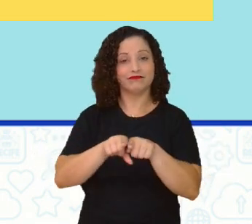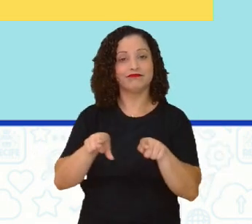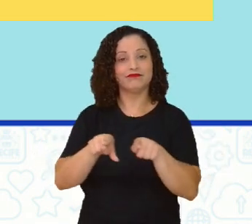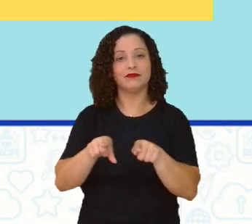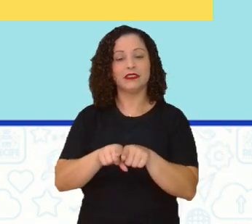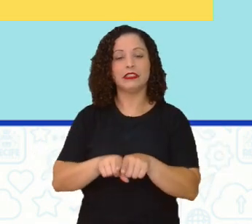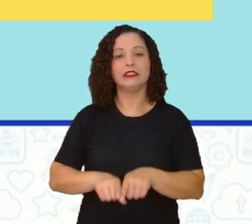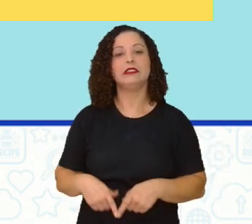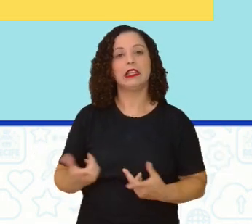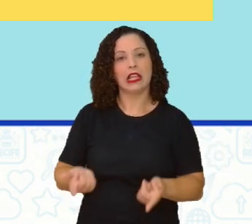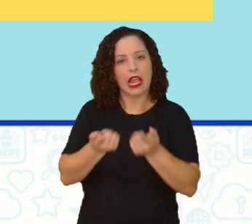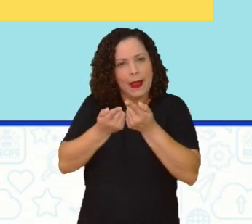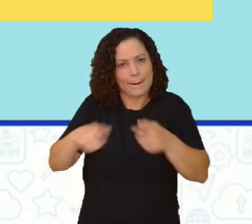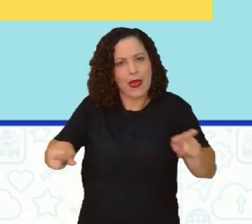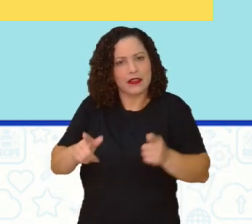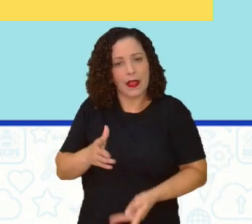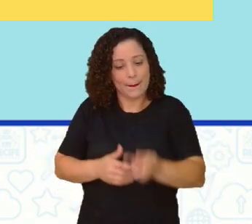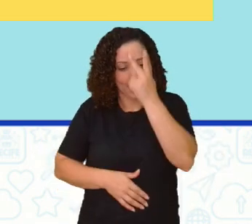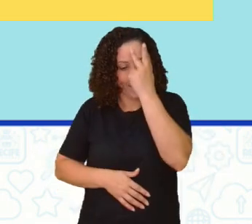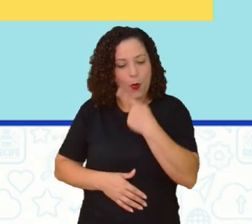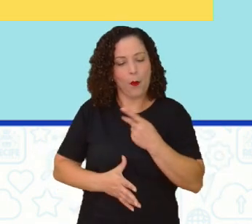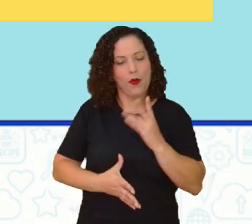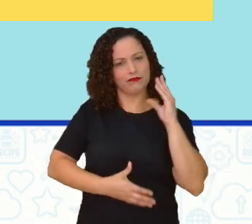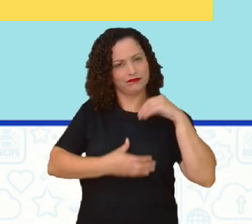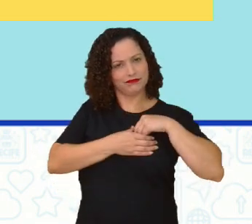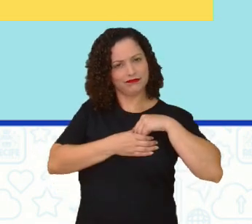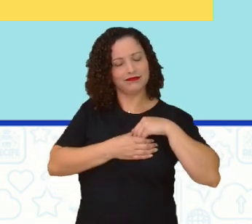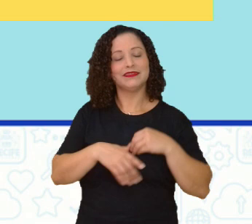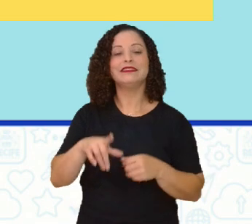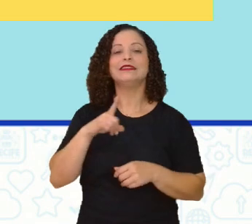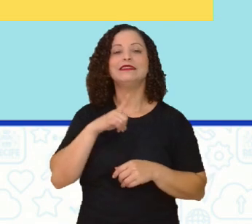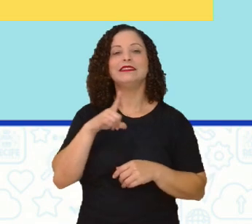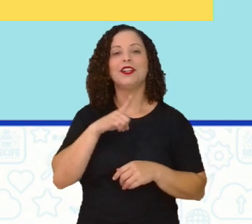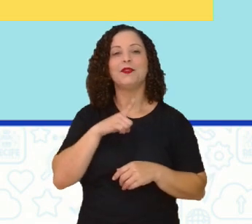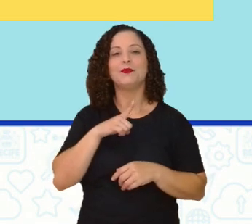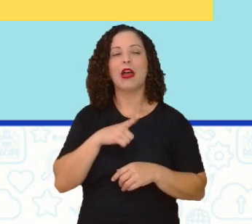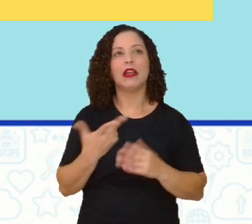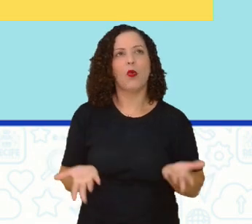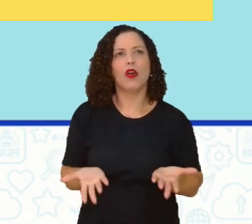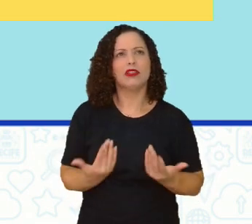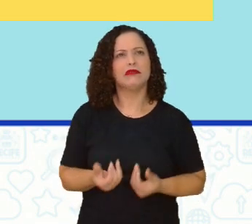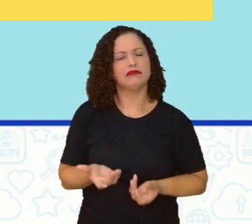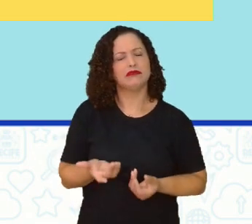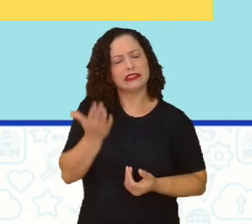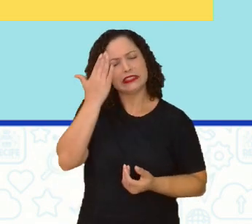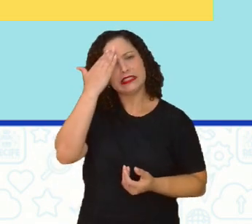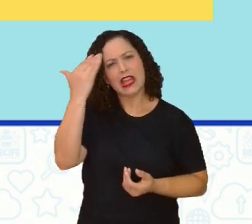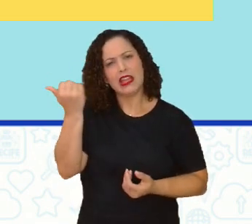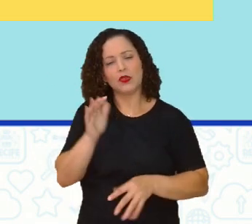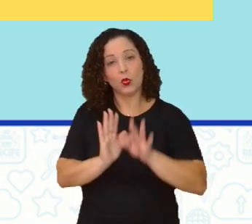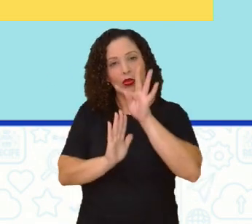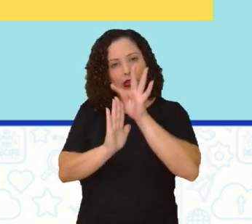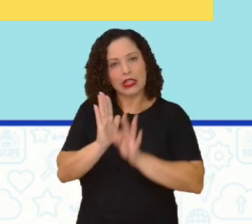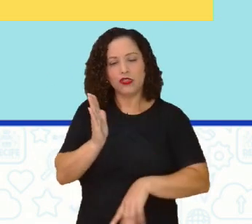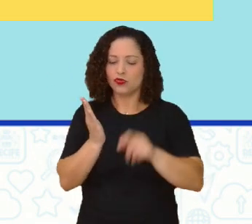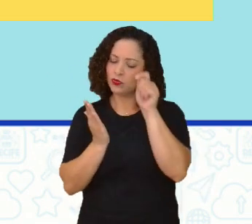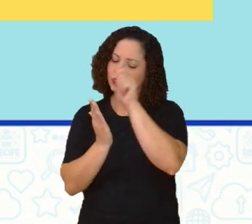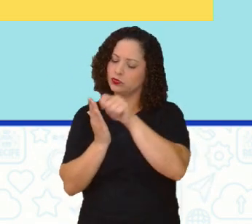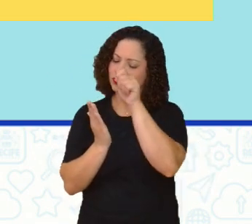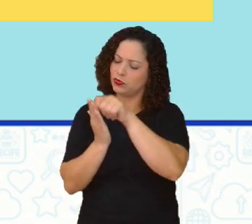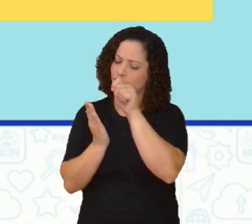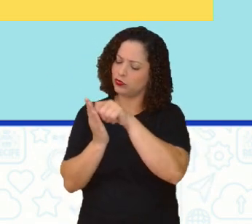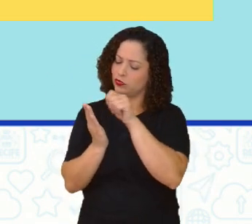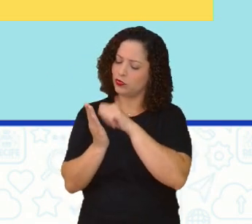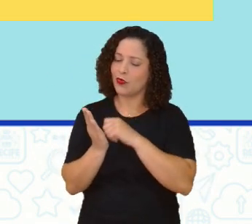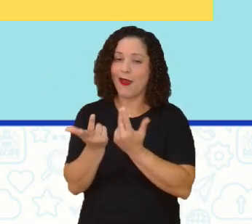gramática internalizada. E aí, quando falamos, não é, construímos um texto, ou estamos dialogando, se eu falo aqui com